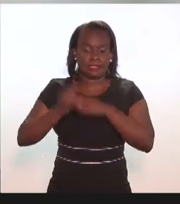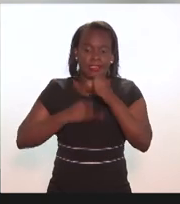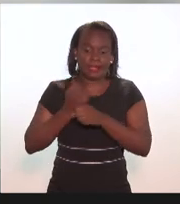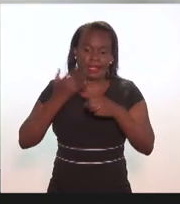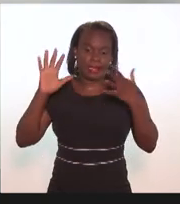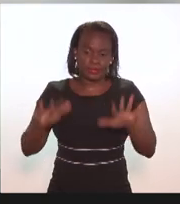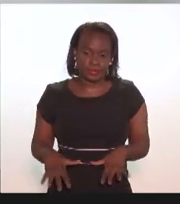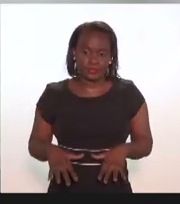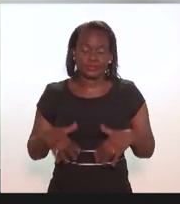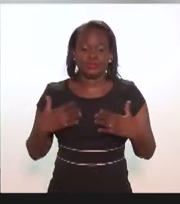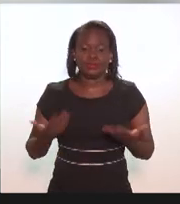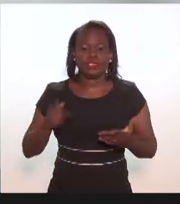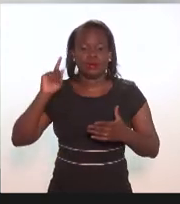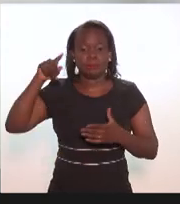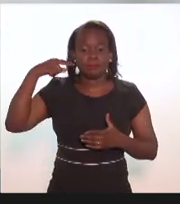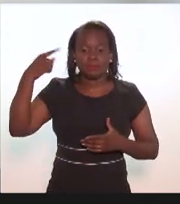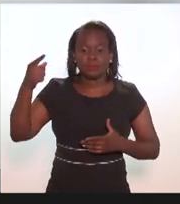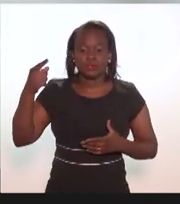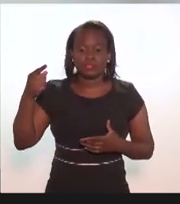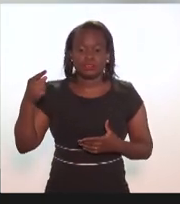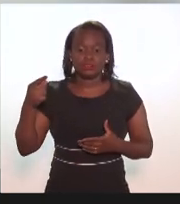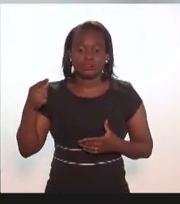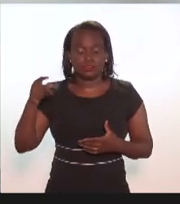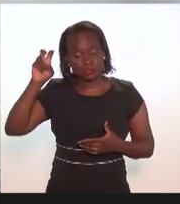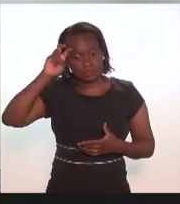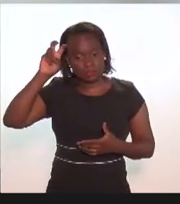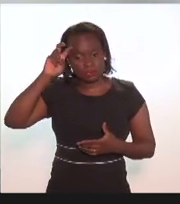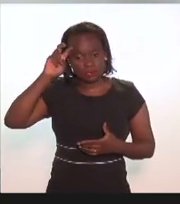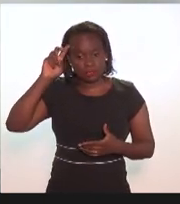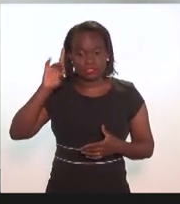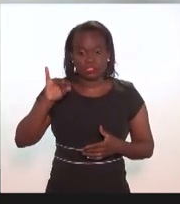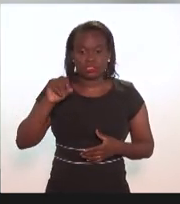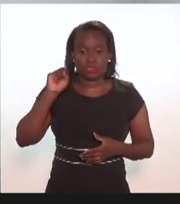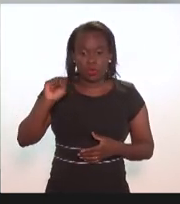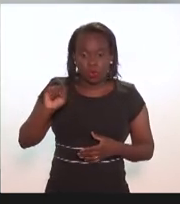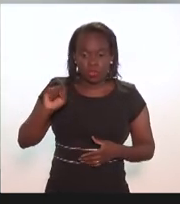internet, que na próxima, na quinta-feira,